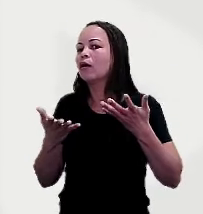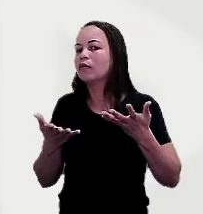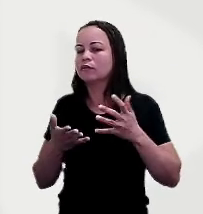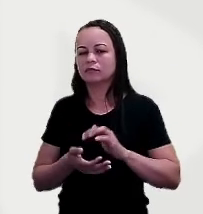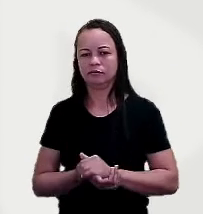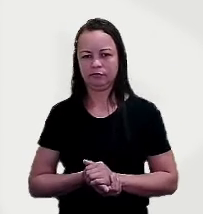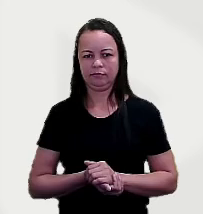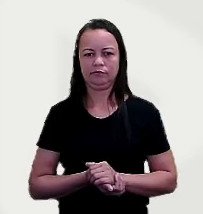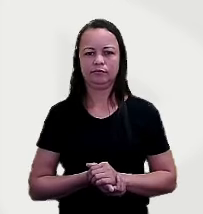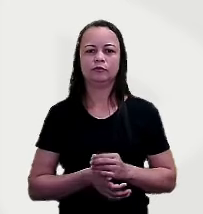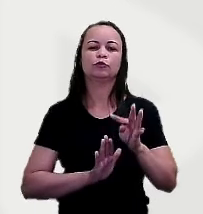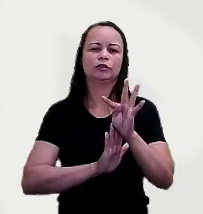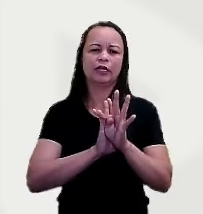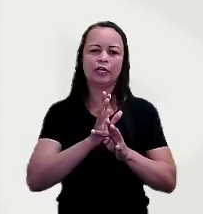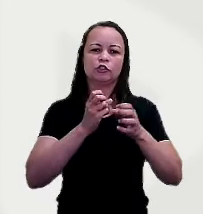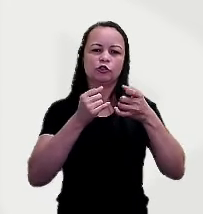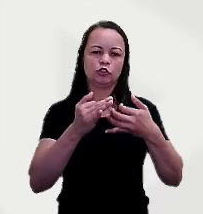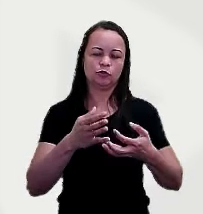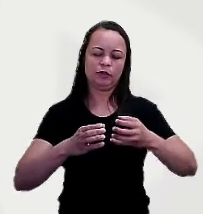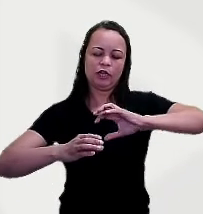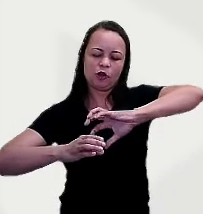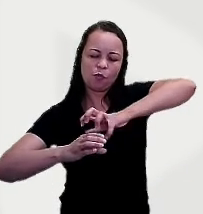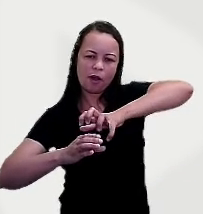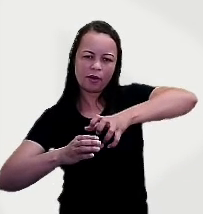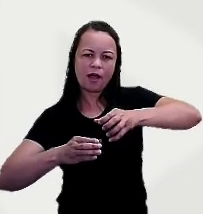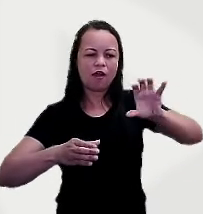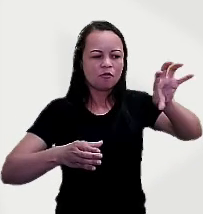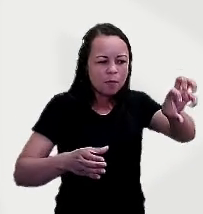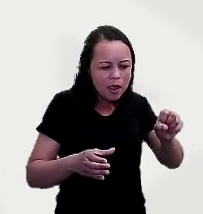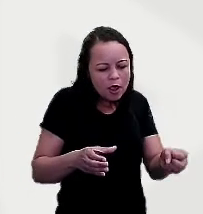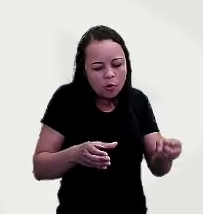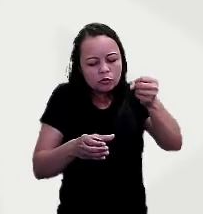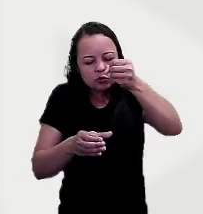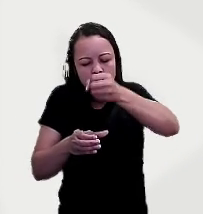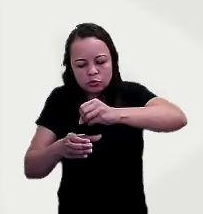texto? Prendê-lo em uma garrafa, certo?